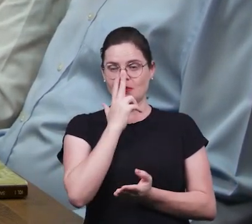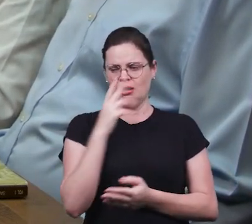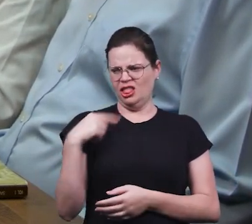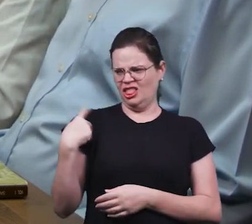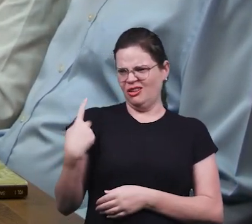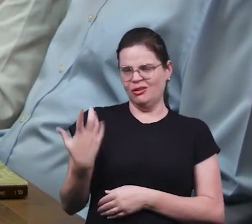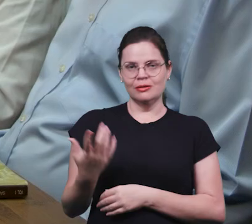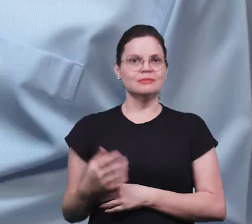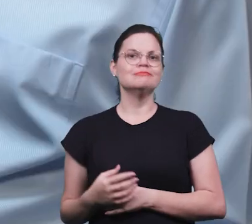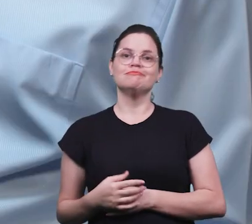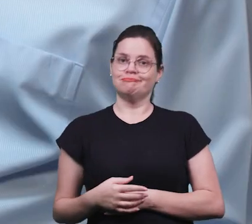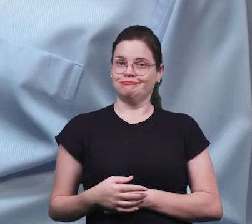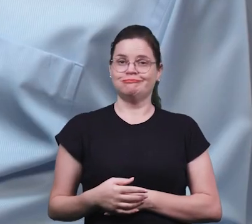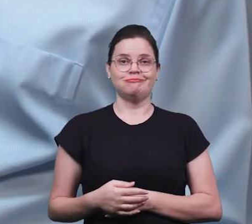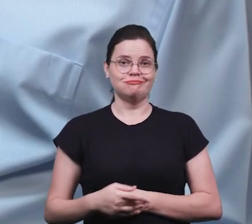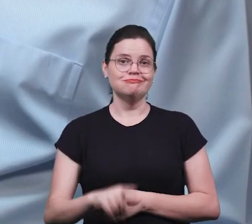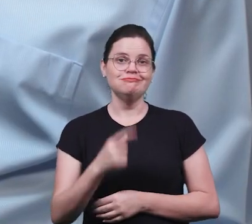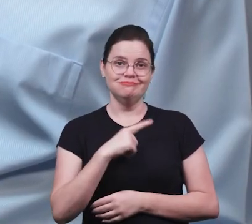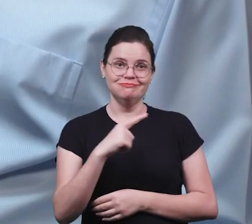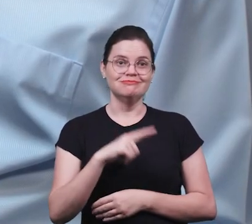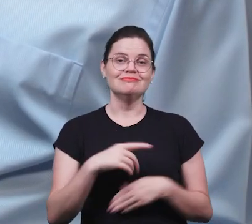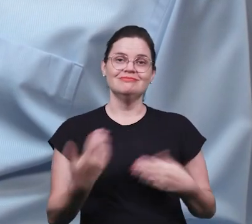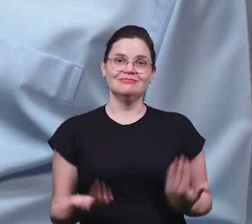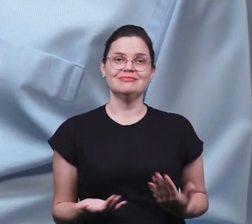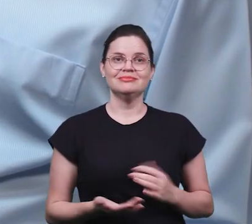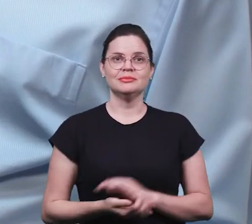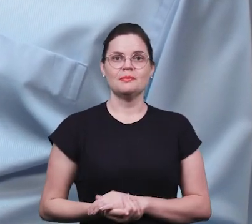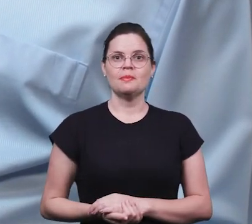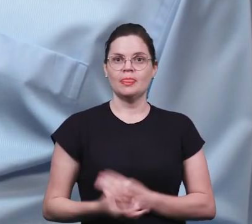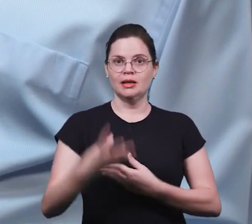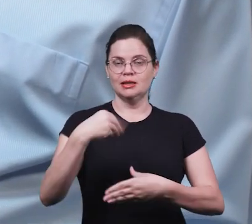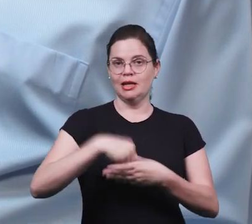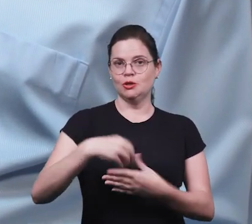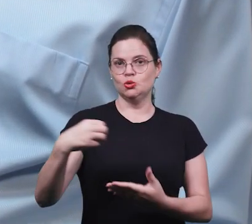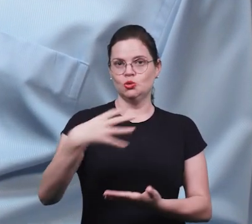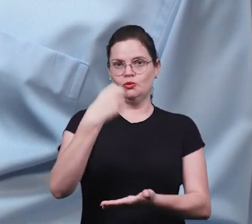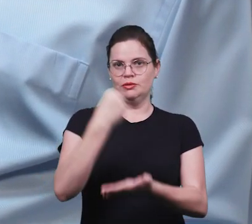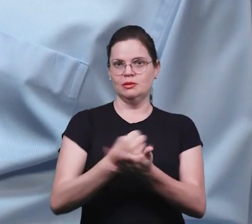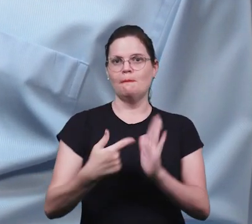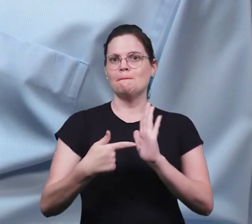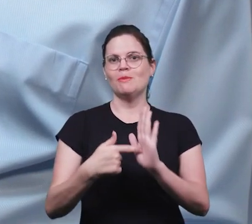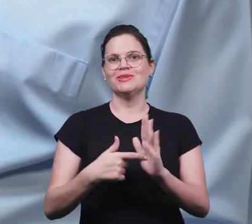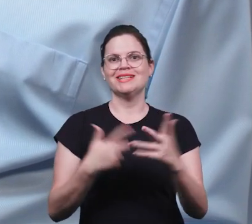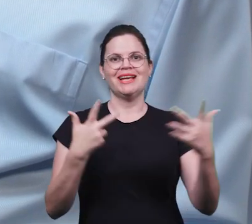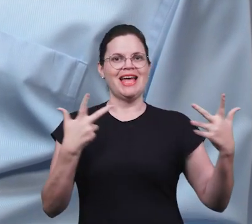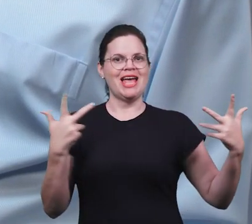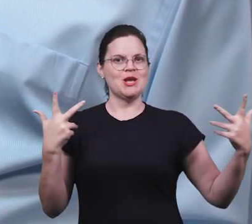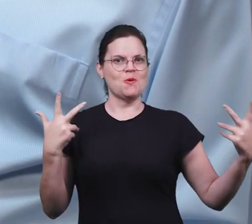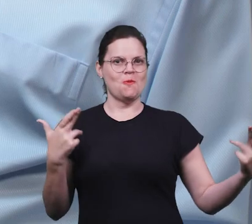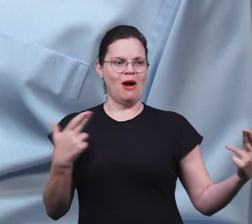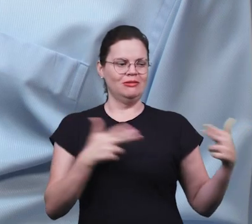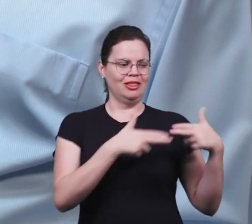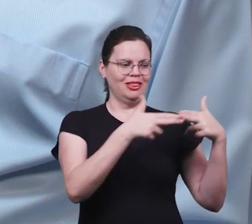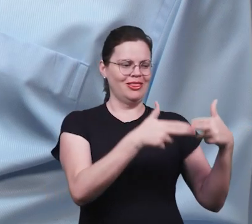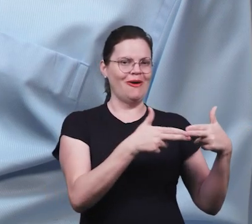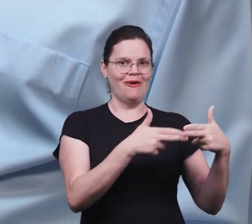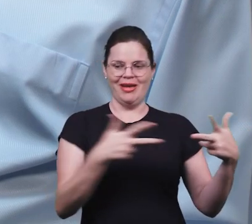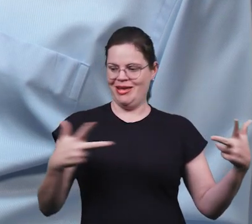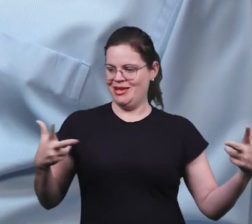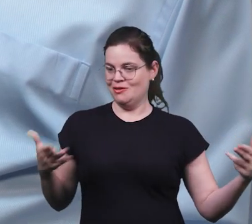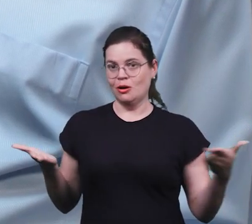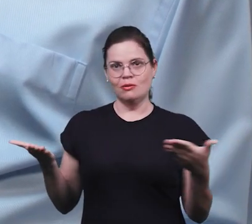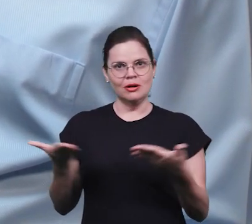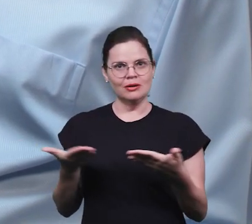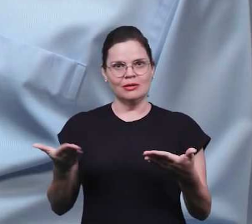lá no Novo Testamento, dizendo que como nos dias de Noé. A vinda de Jesus